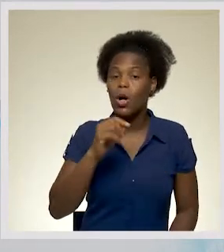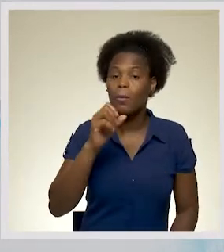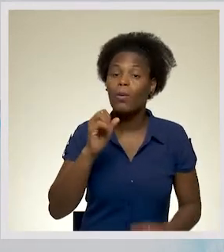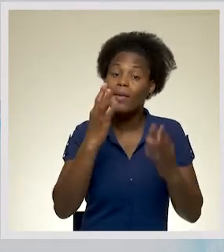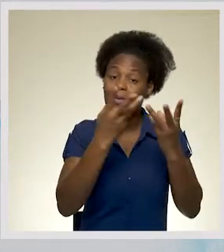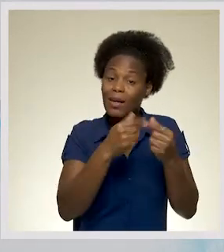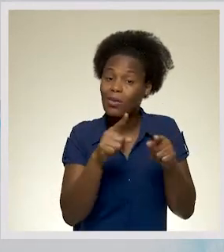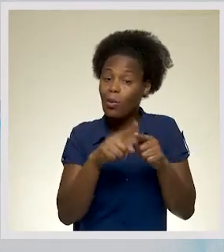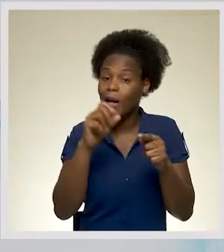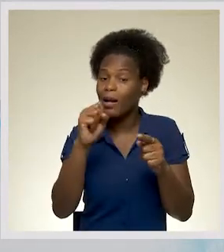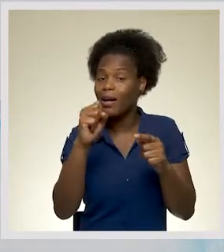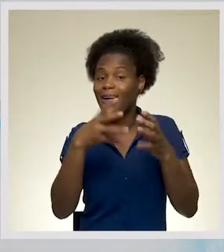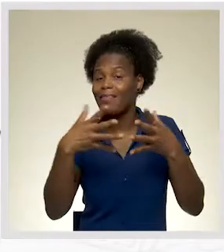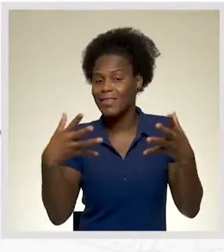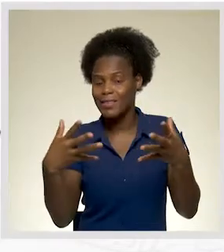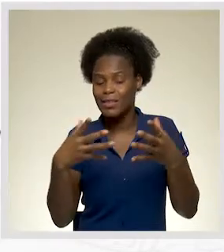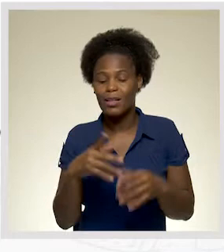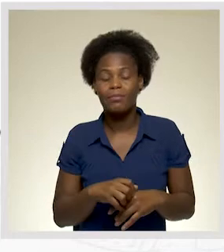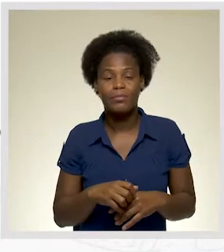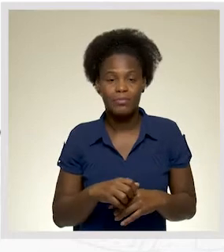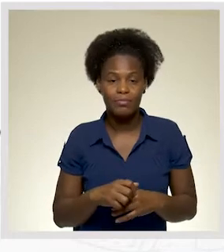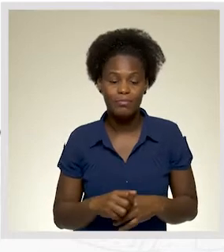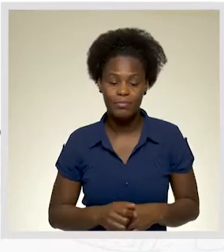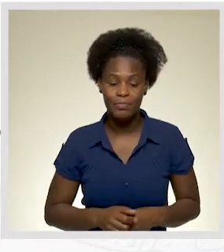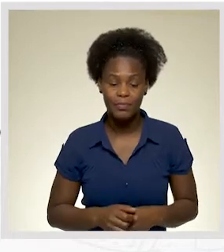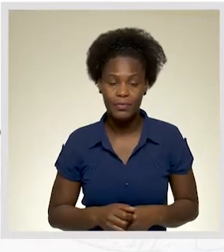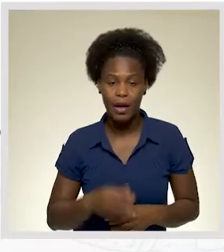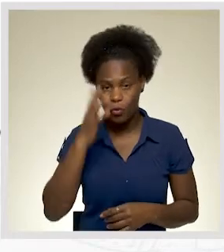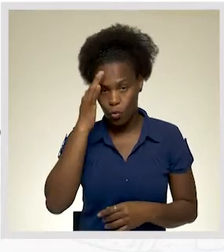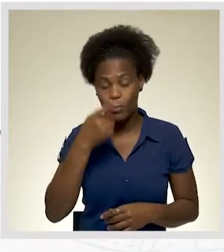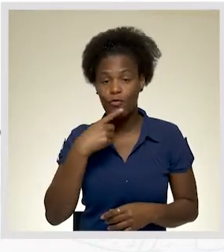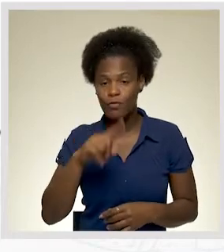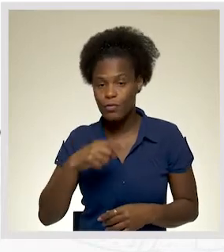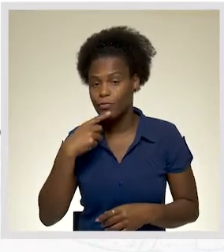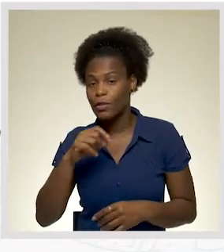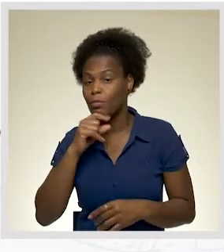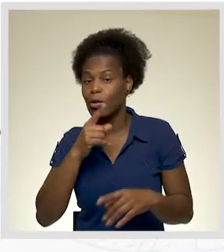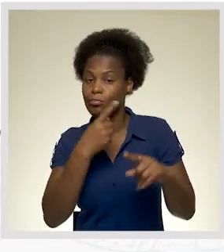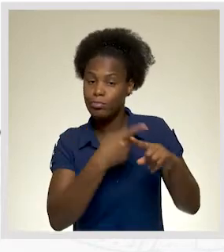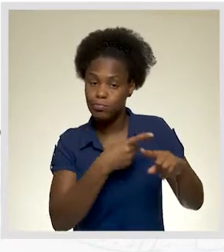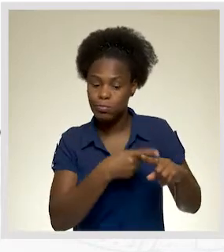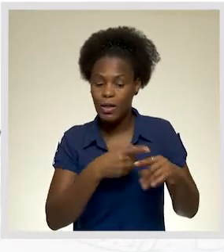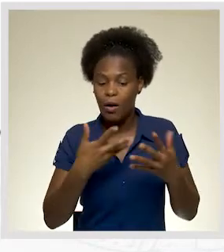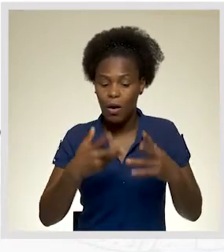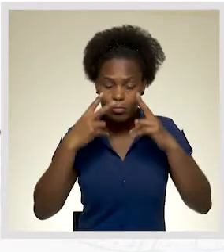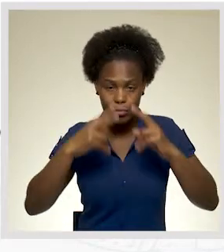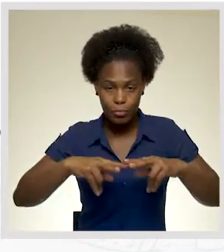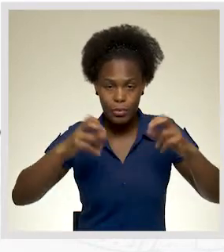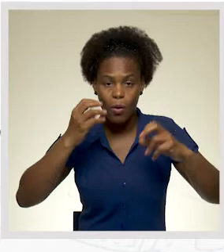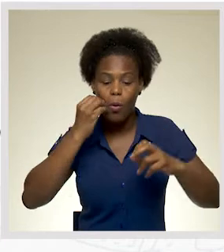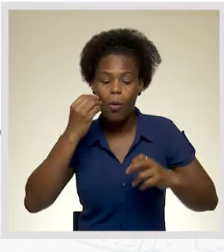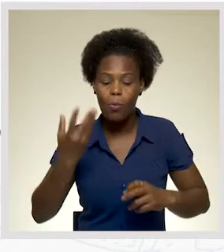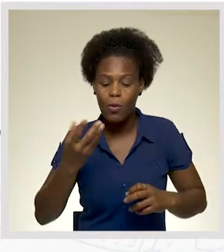que podemos multiplicar. E agora vamos descobrir como encontrar um